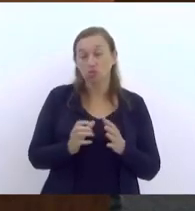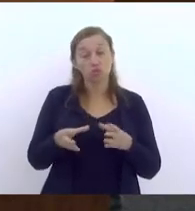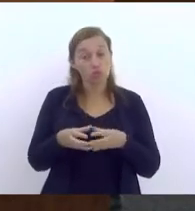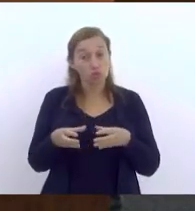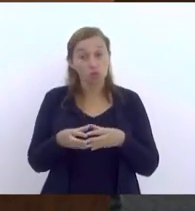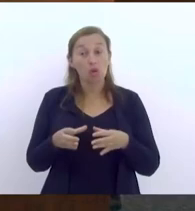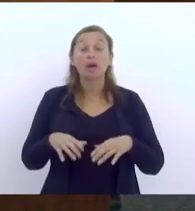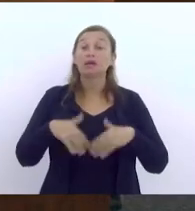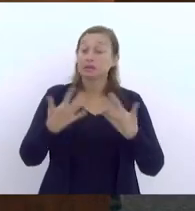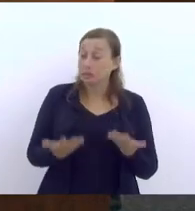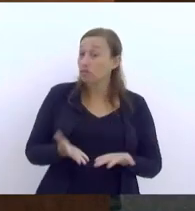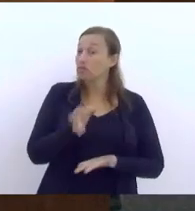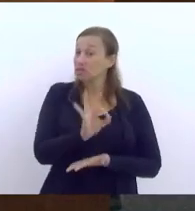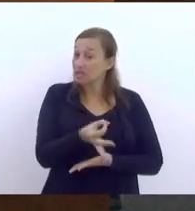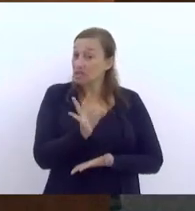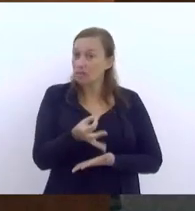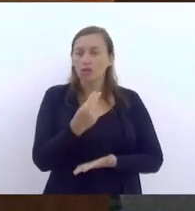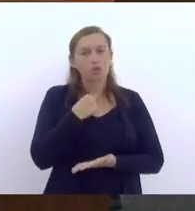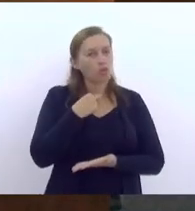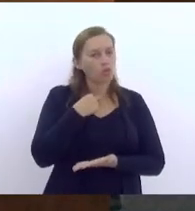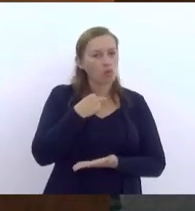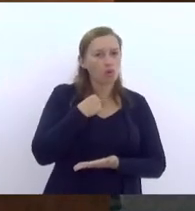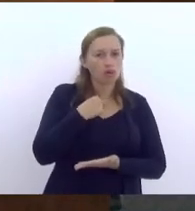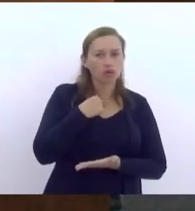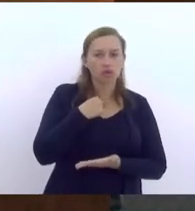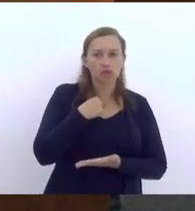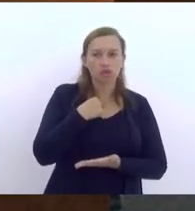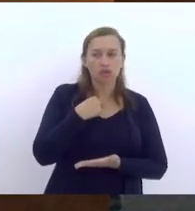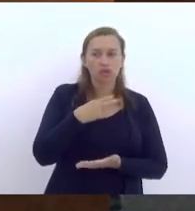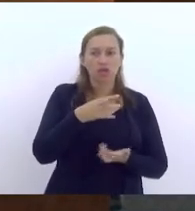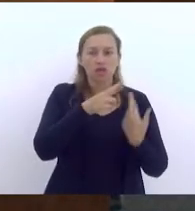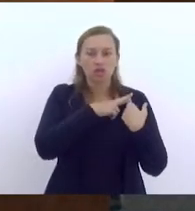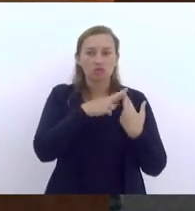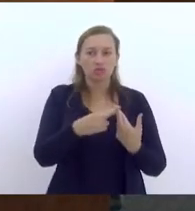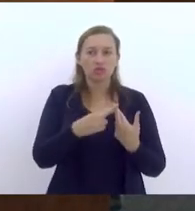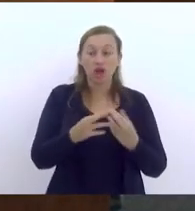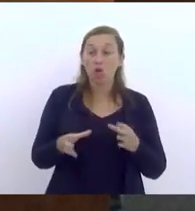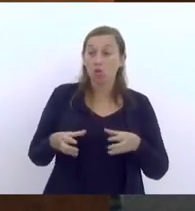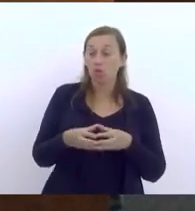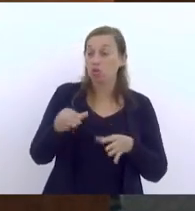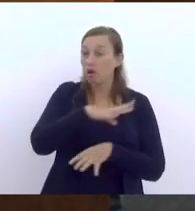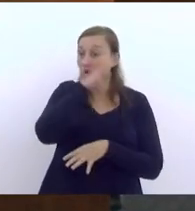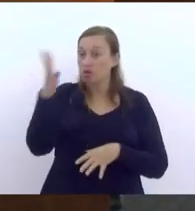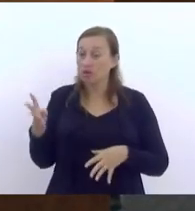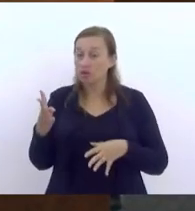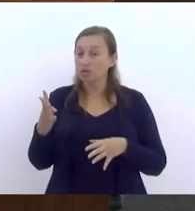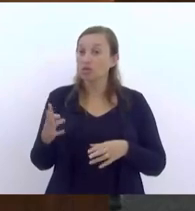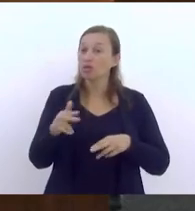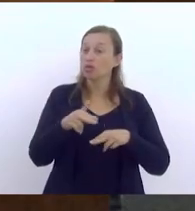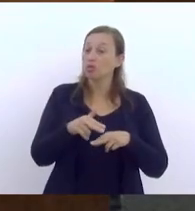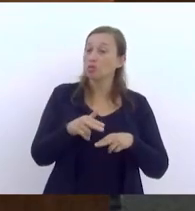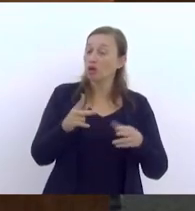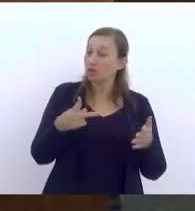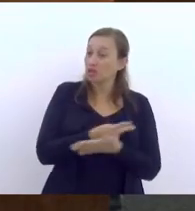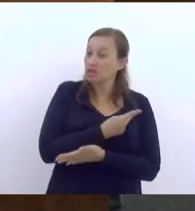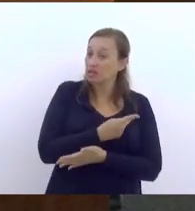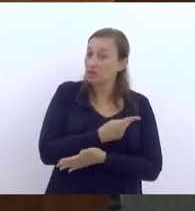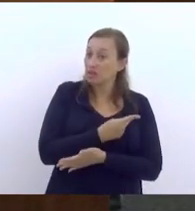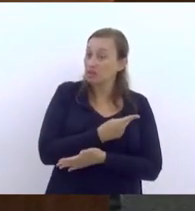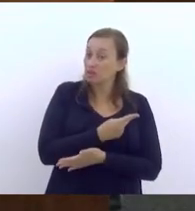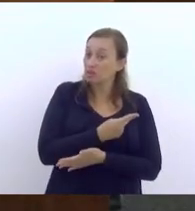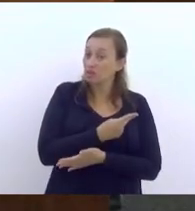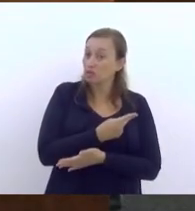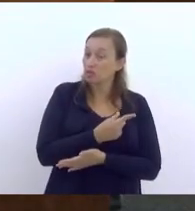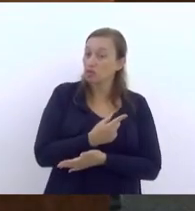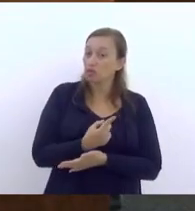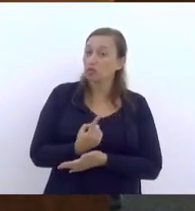Então, obviamente, não pode se responsabilizar o Grupo Arco-Íris por aquele episódio, que foi um episódio de